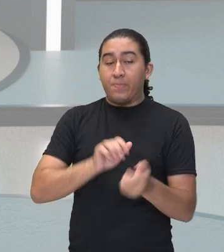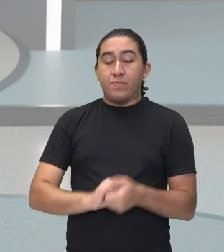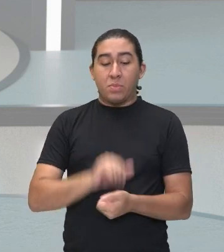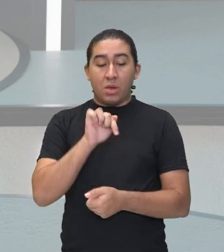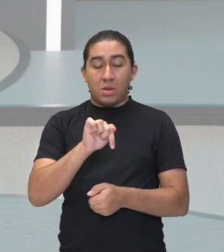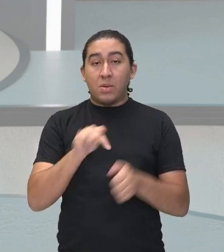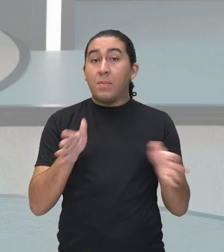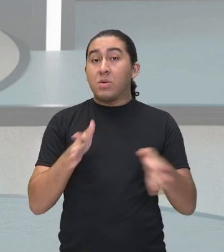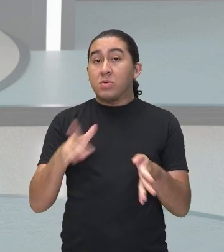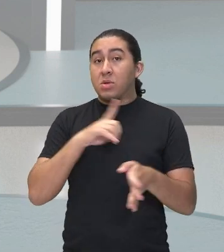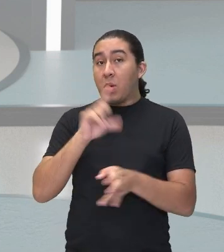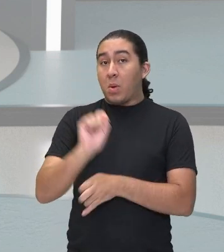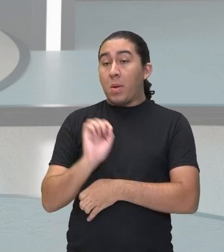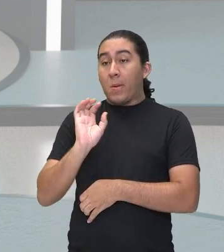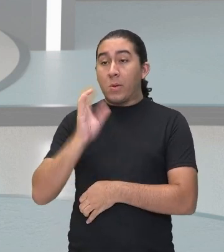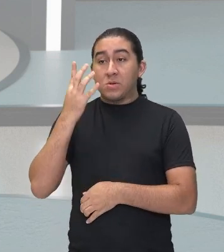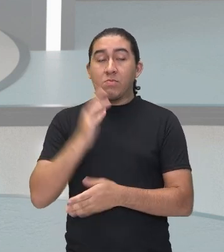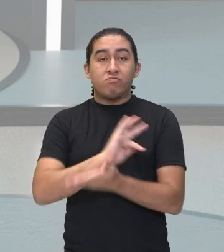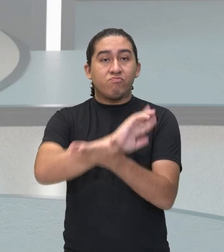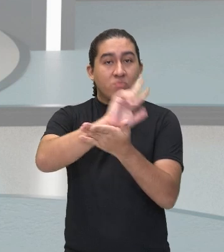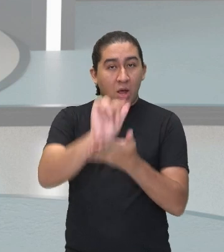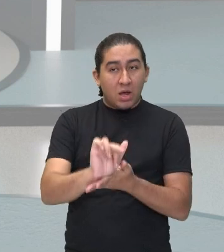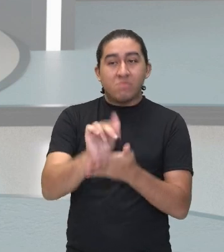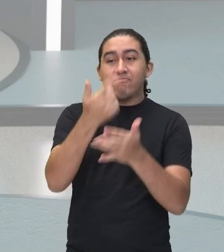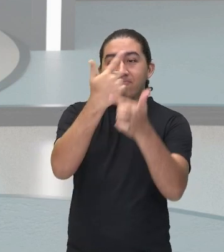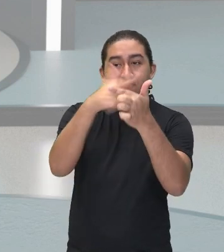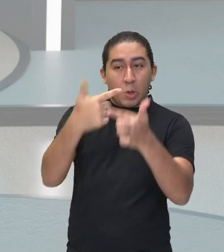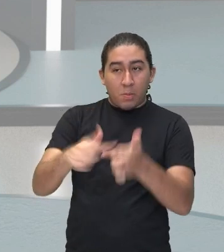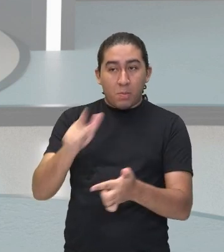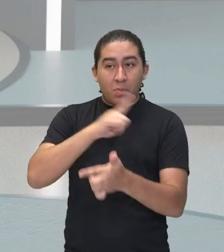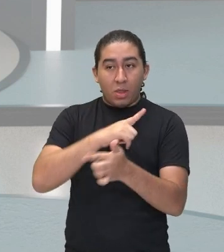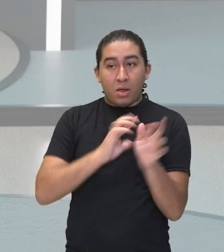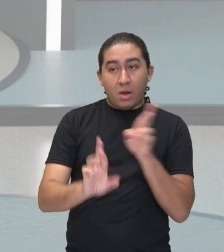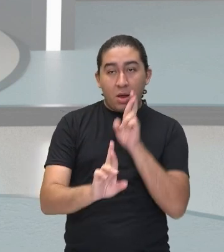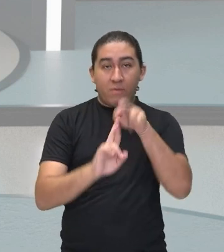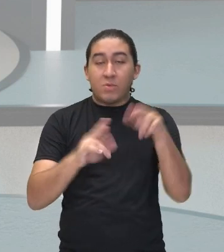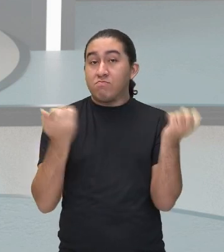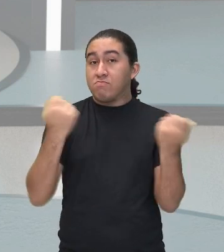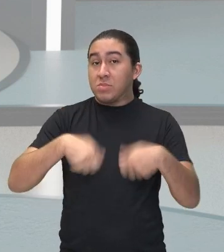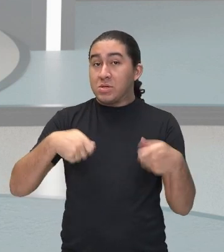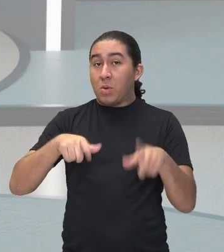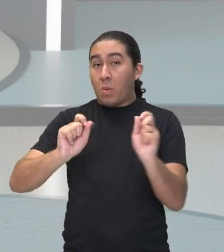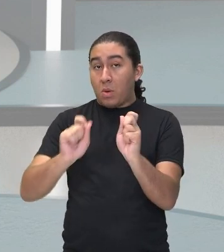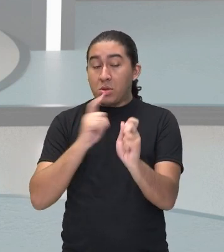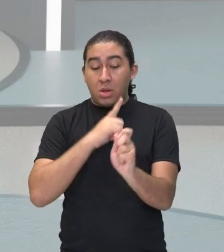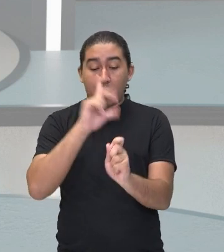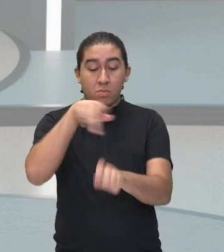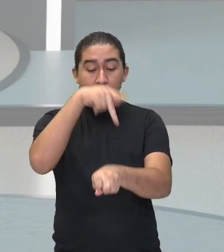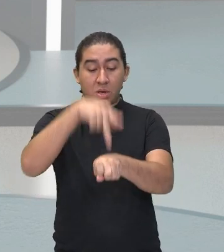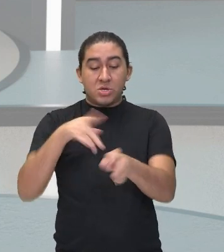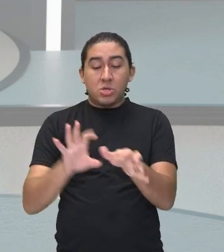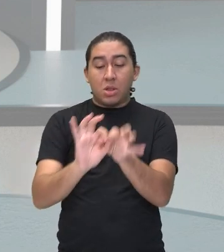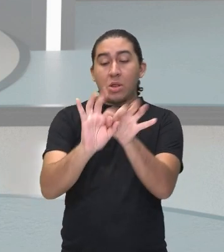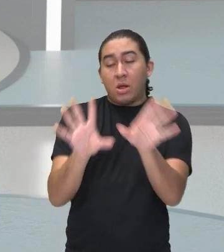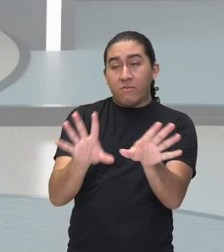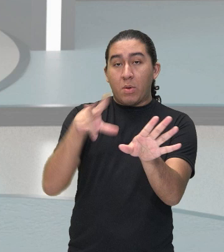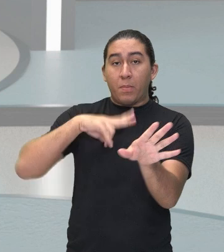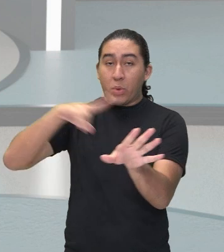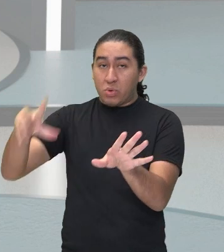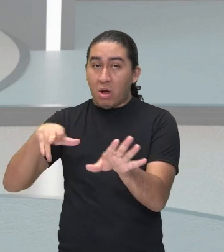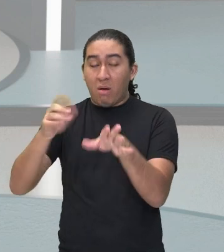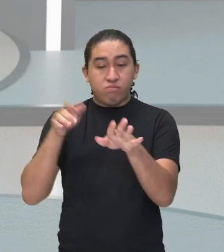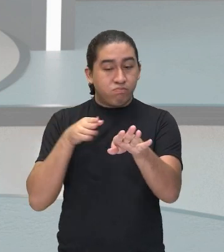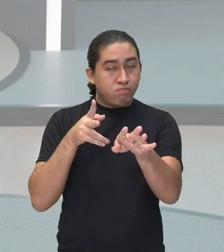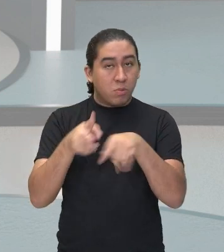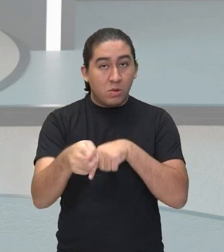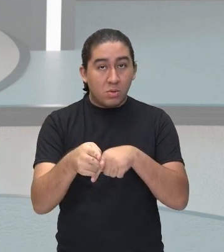período, houve muita efervescência com relação à necessidade de se libertar de Portugal. Durante esse